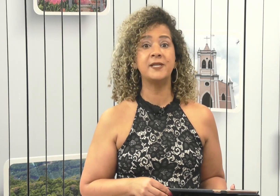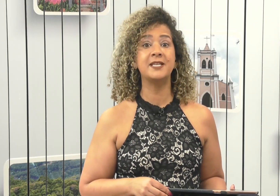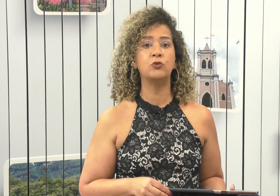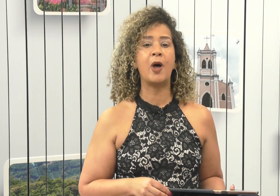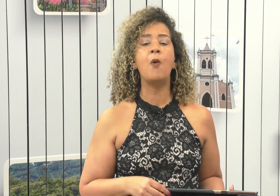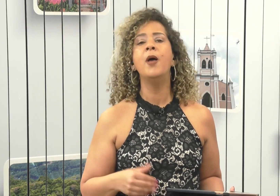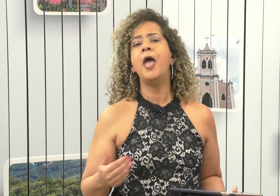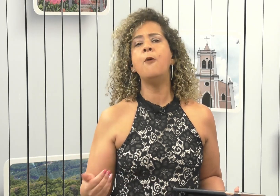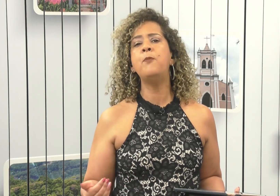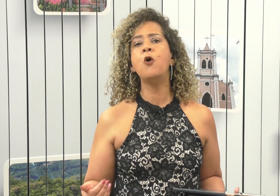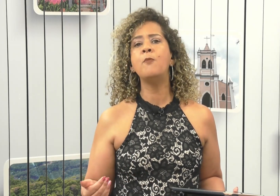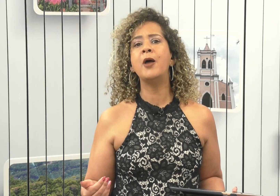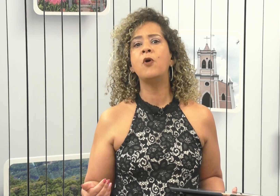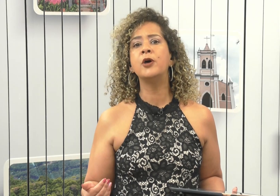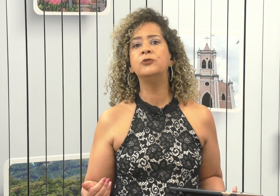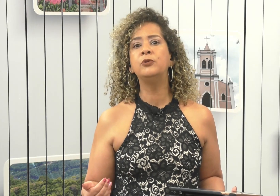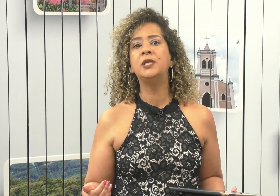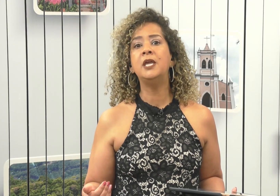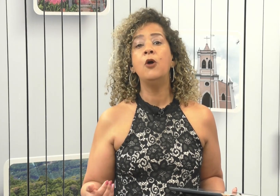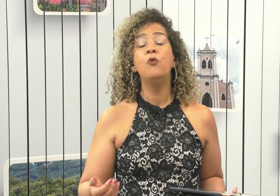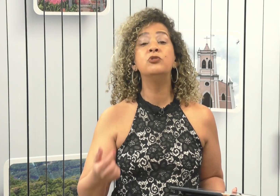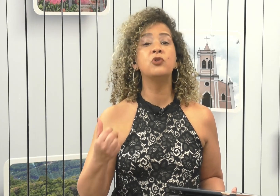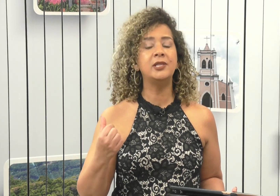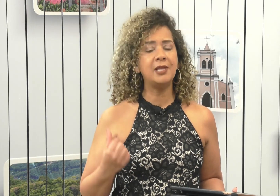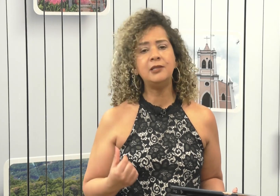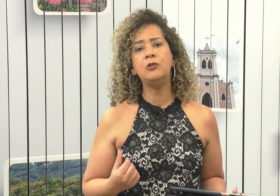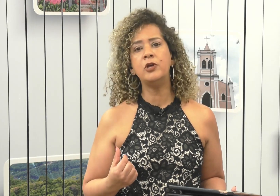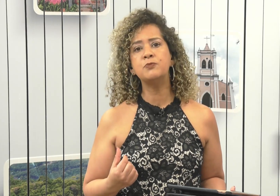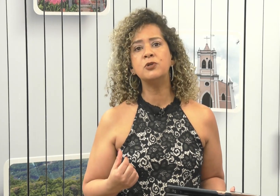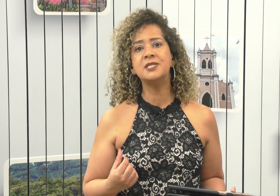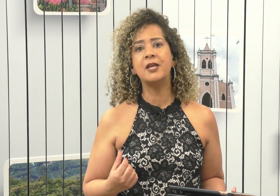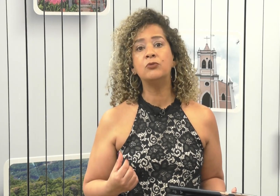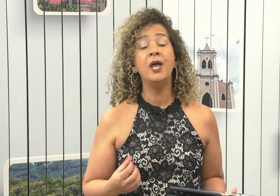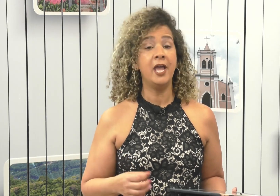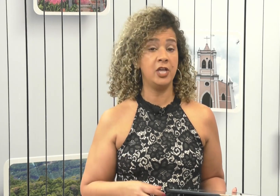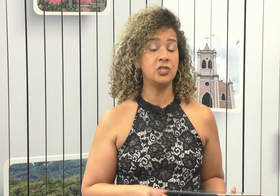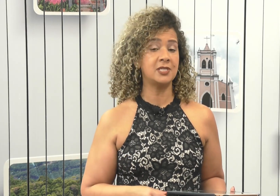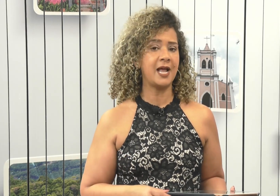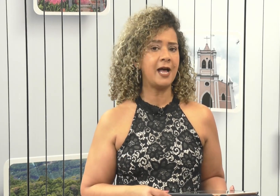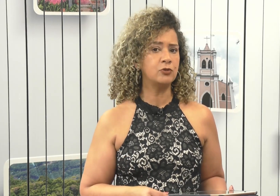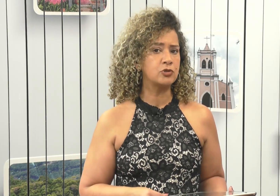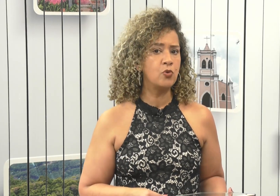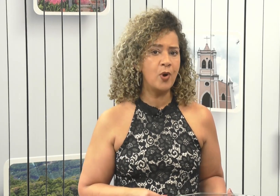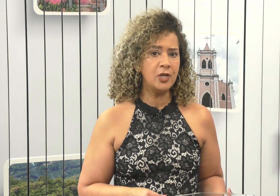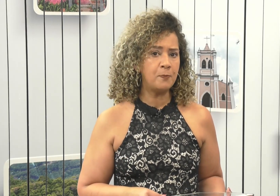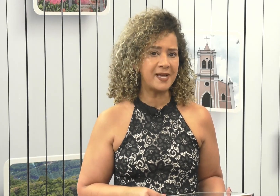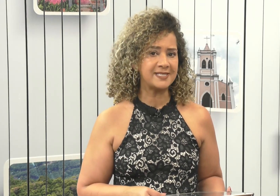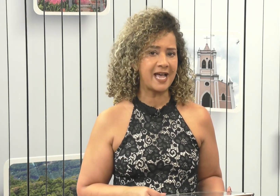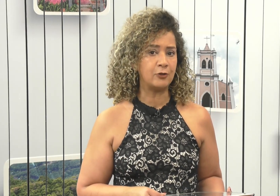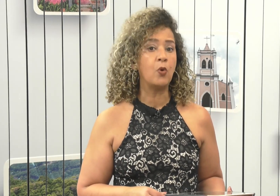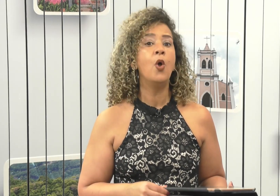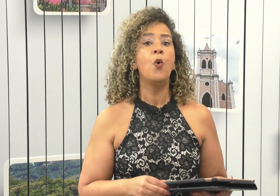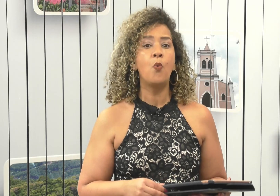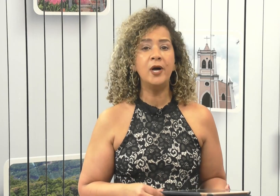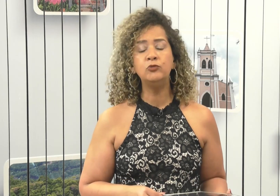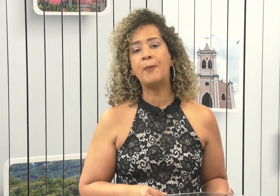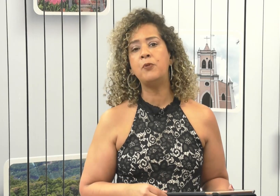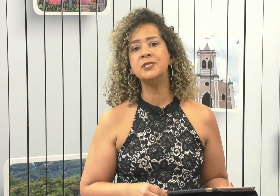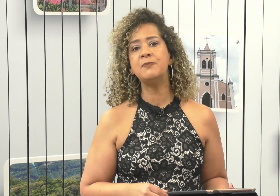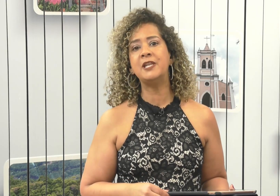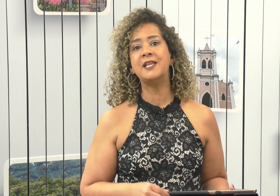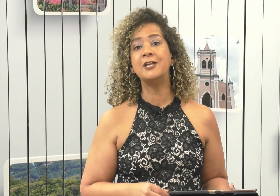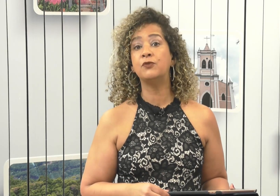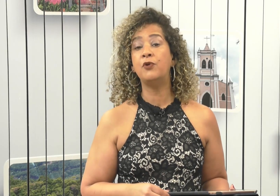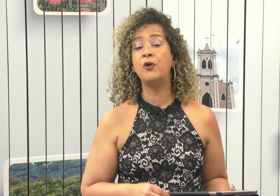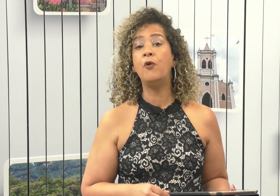o percentual é um pouco maior do que os 82% registrados no ano passado quando